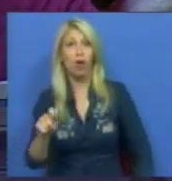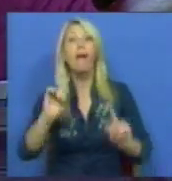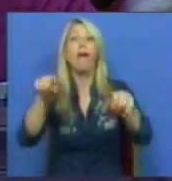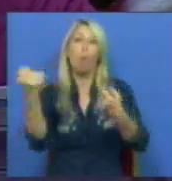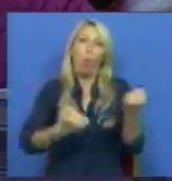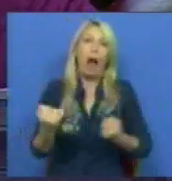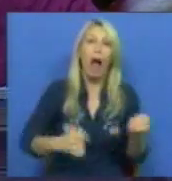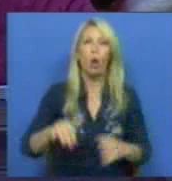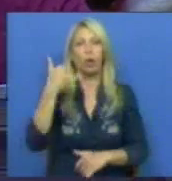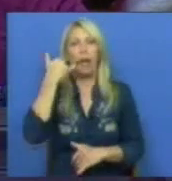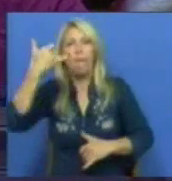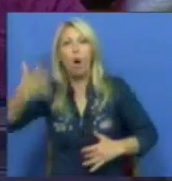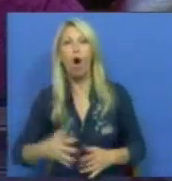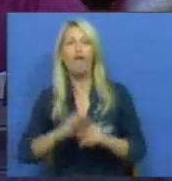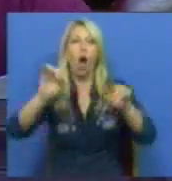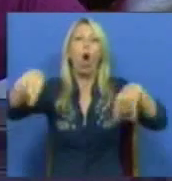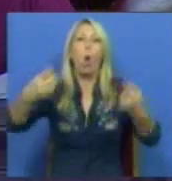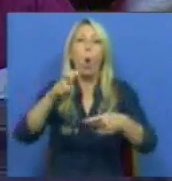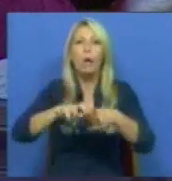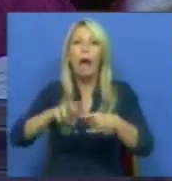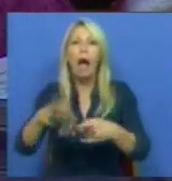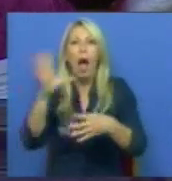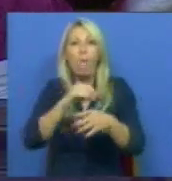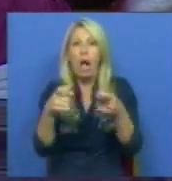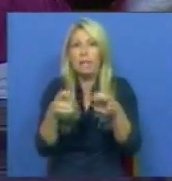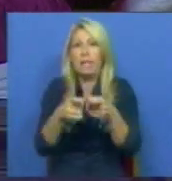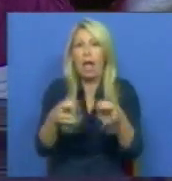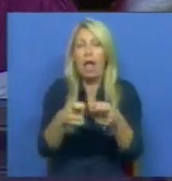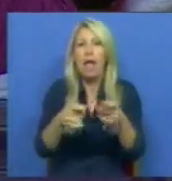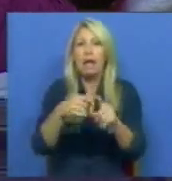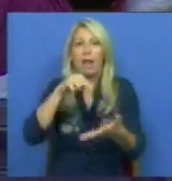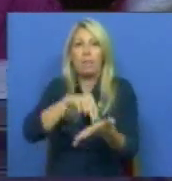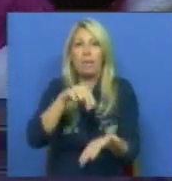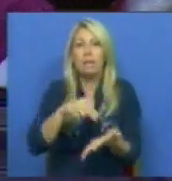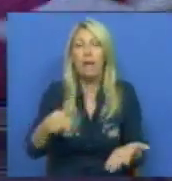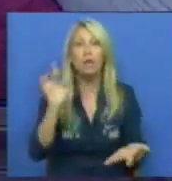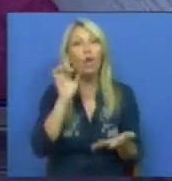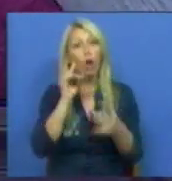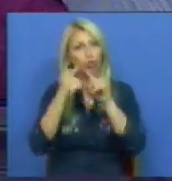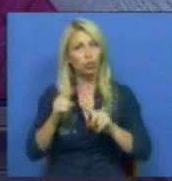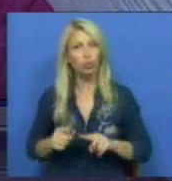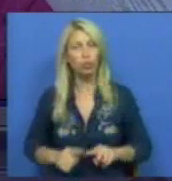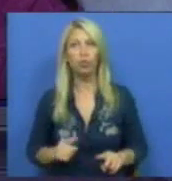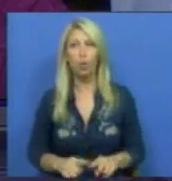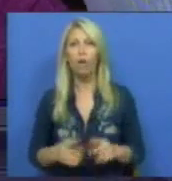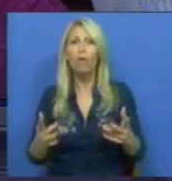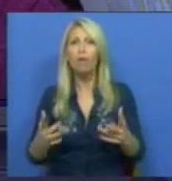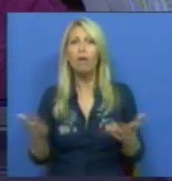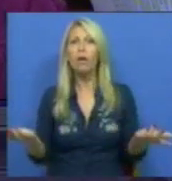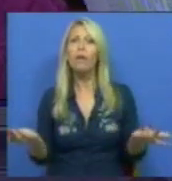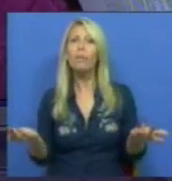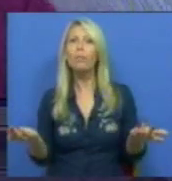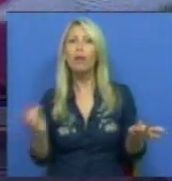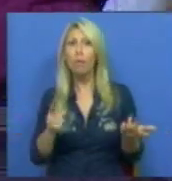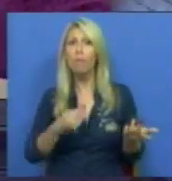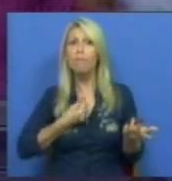carro, o telemóvel e depois uns outros cargos e umas outras senhas de presença com valores um pouco diferentes. E, portanto,